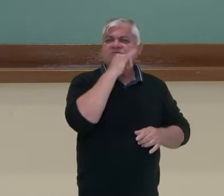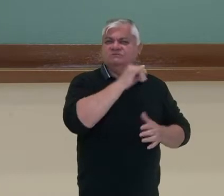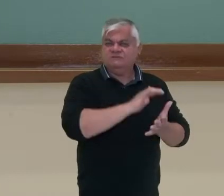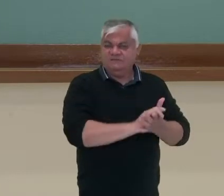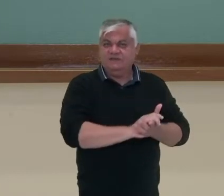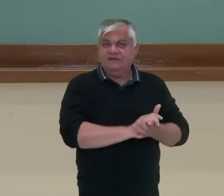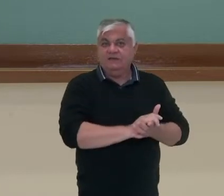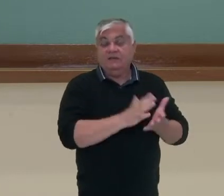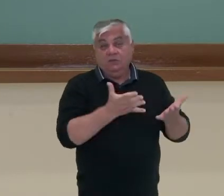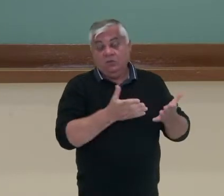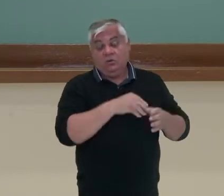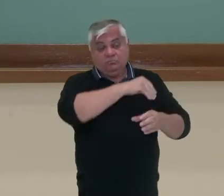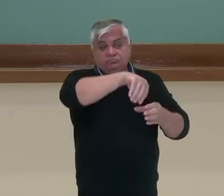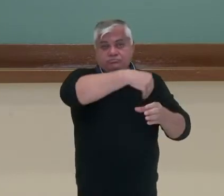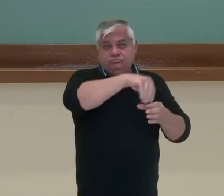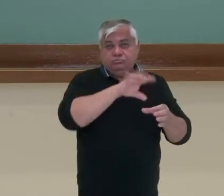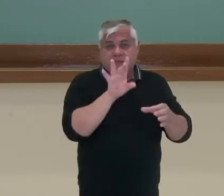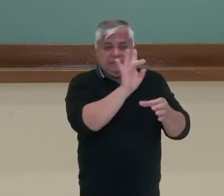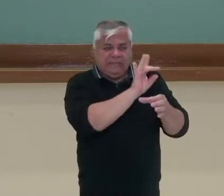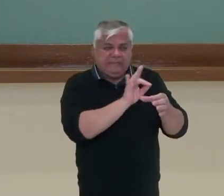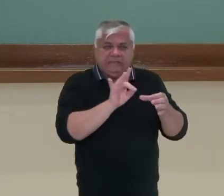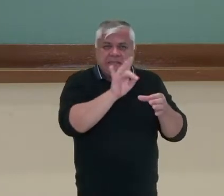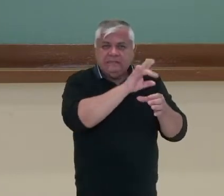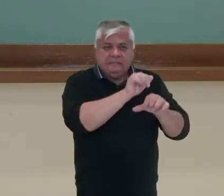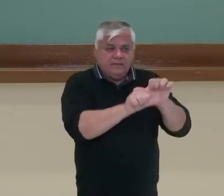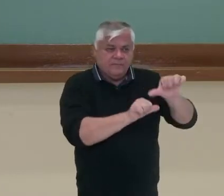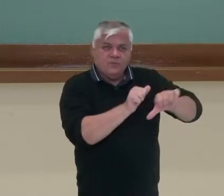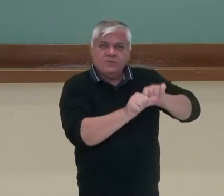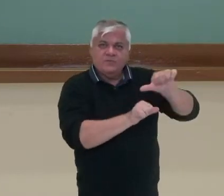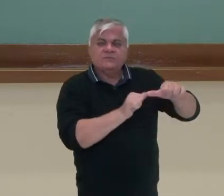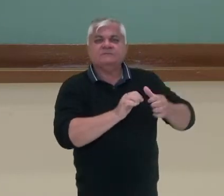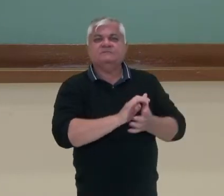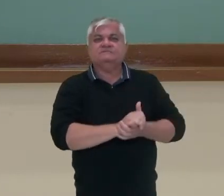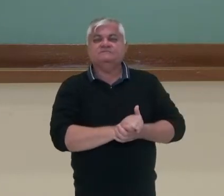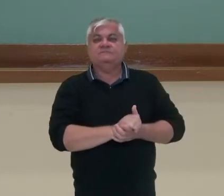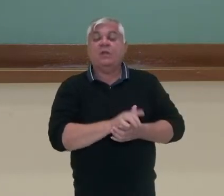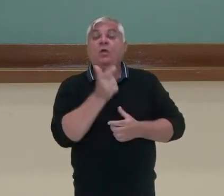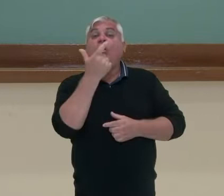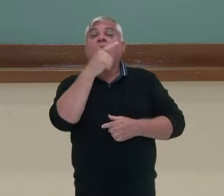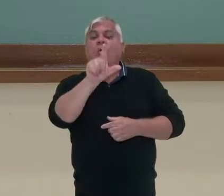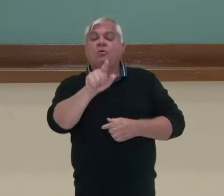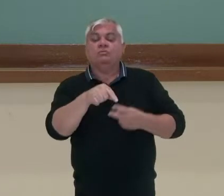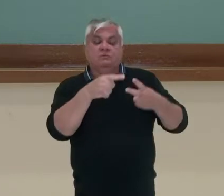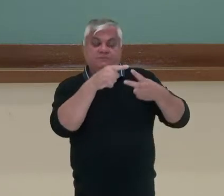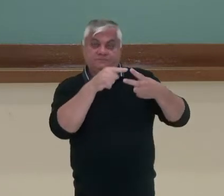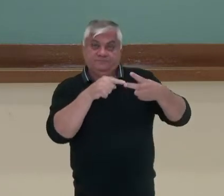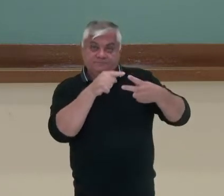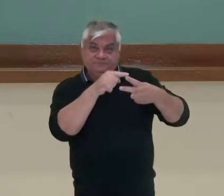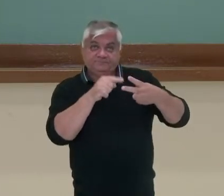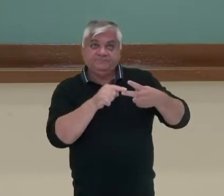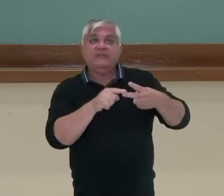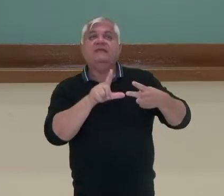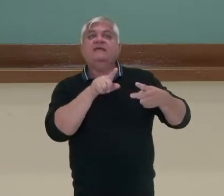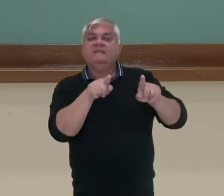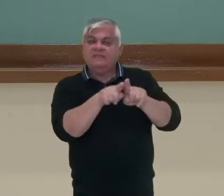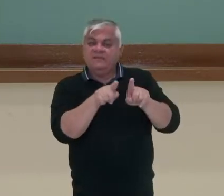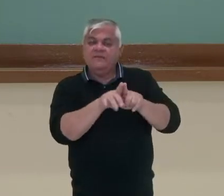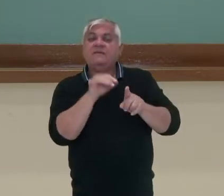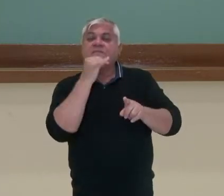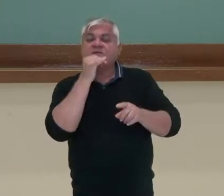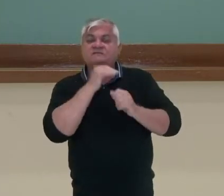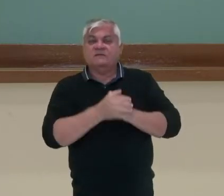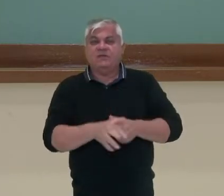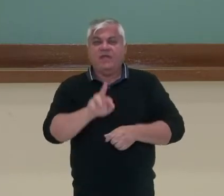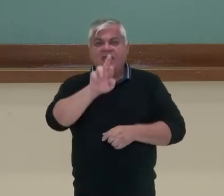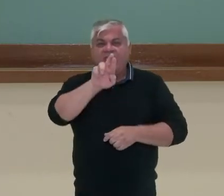que os reagentes, substâncias que passam por mudanças e reações. Outro jeito, né, mais científico de dizer é que a reação possui